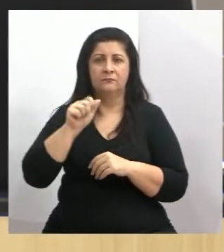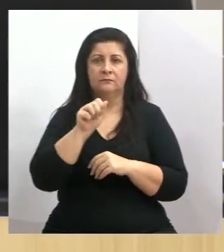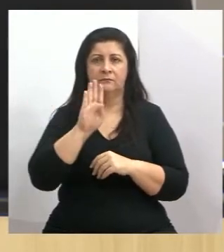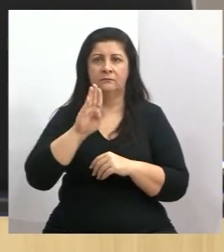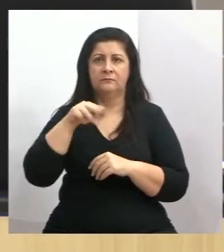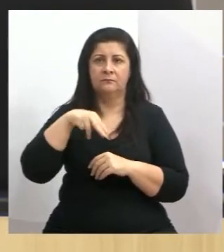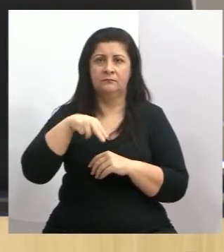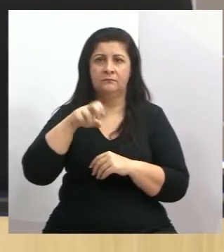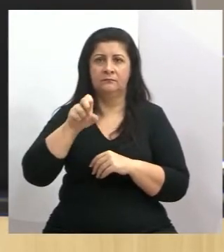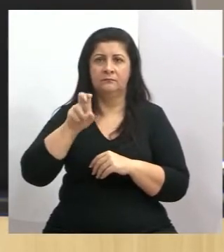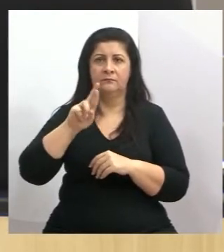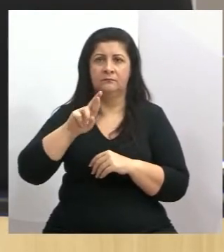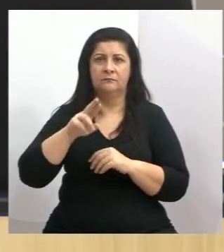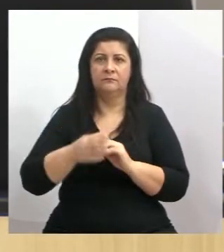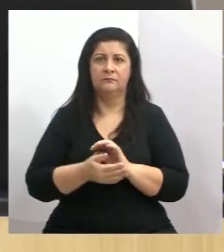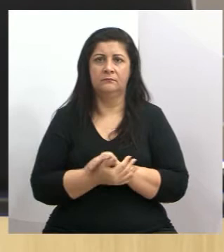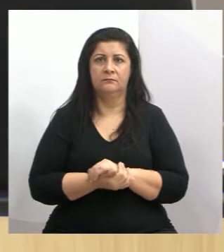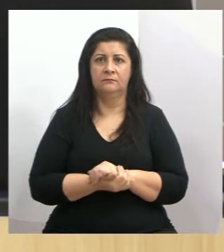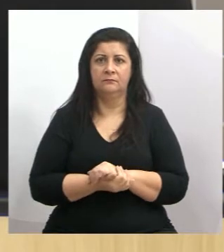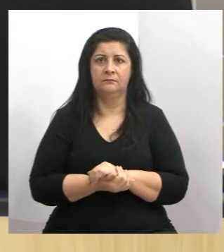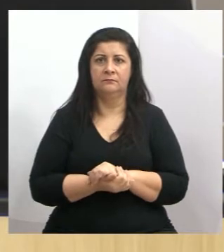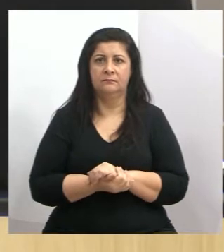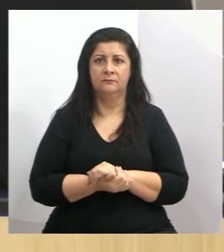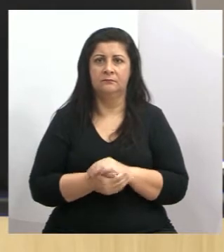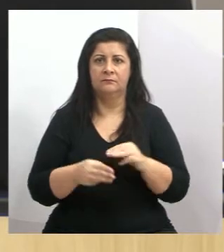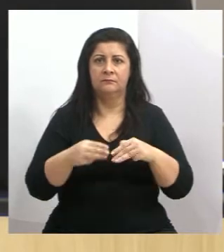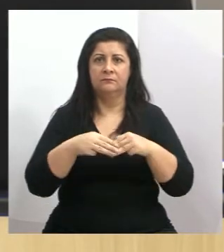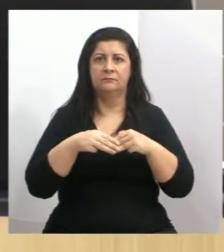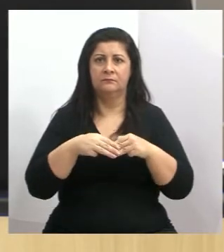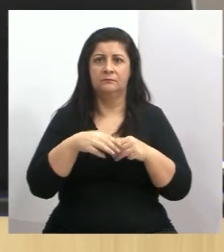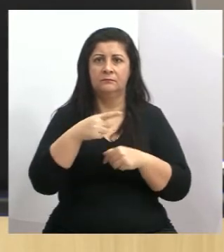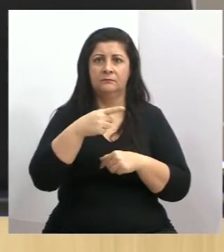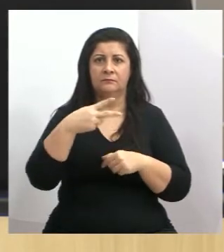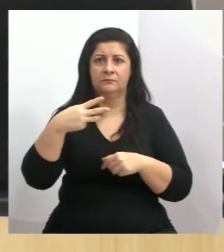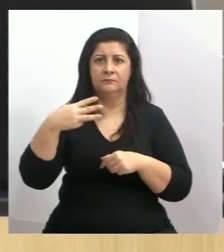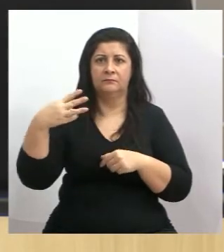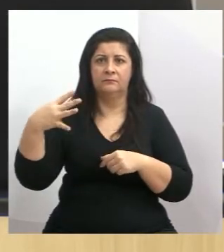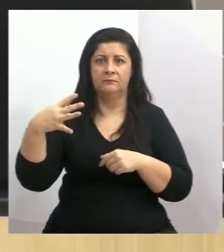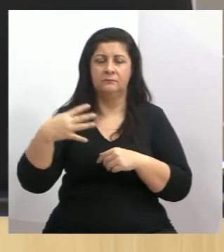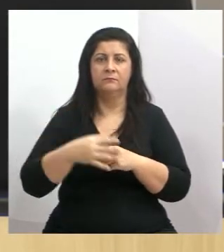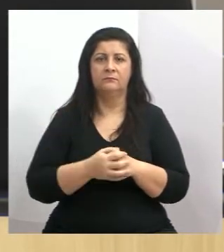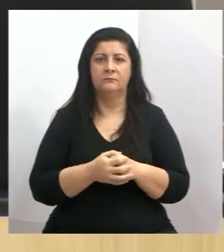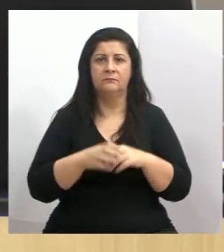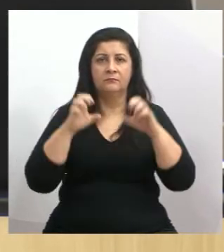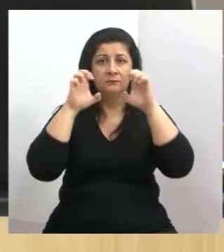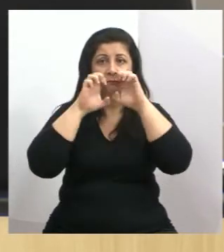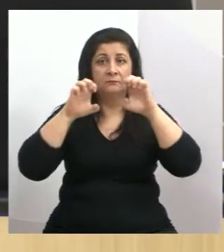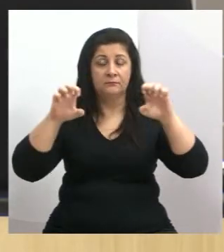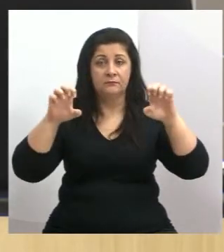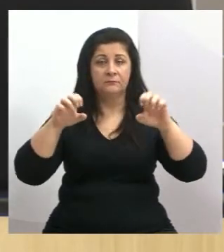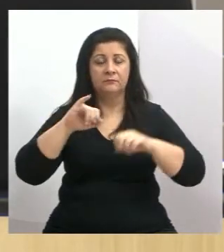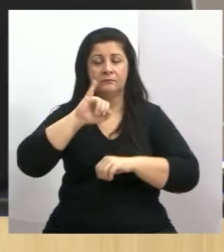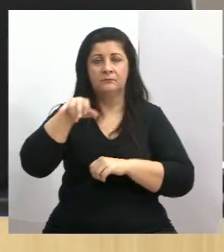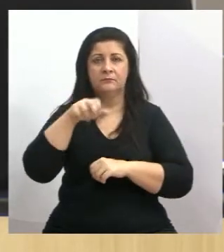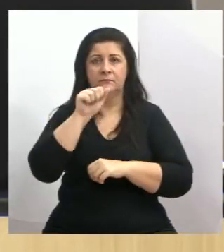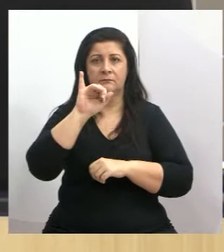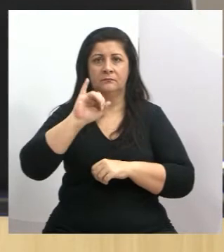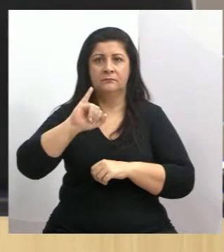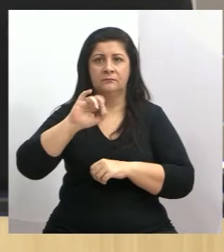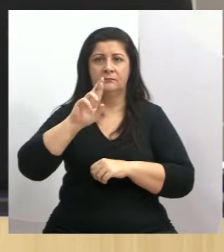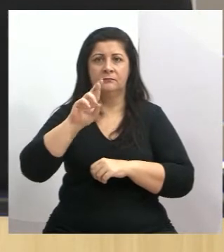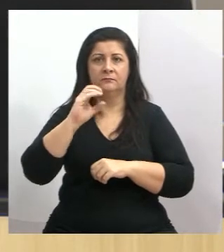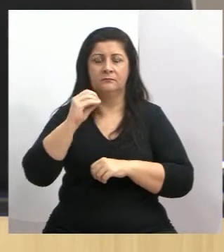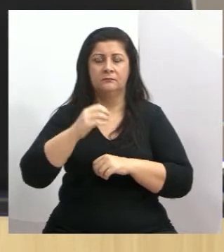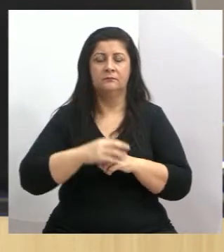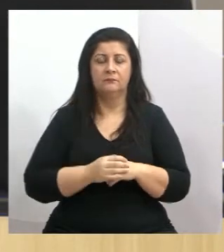vida de Madureira Moção 124 Moção congratulatória Evangelista Rogério Ferreira da Silva da Igreja Evangélica